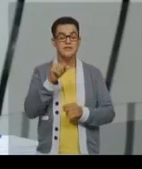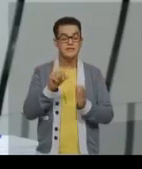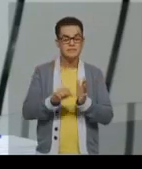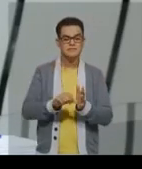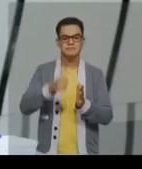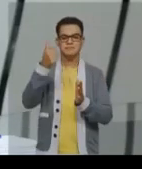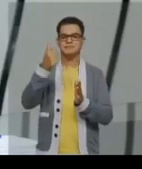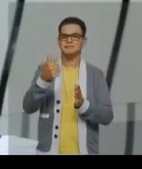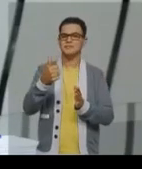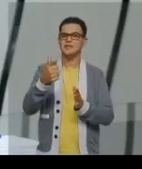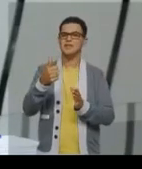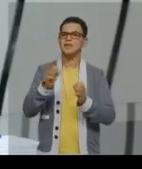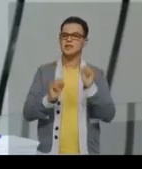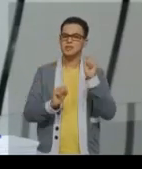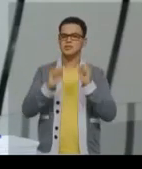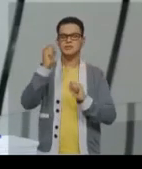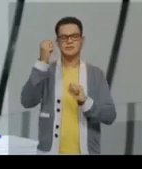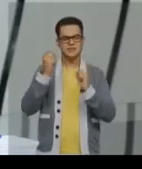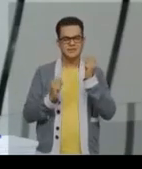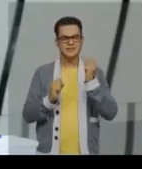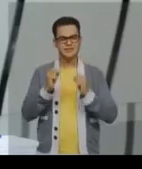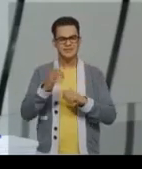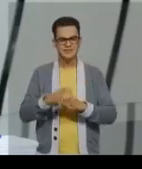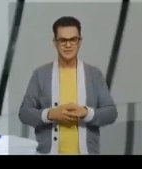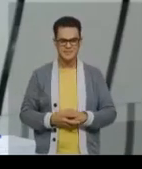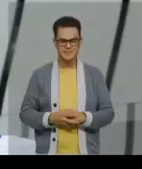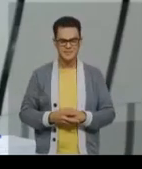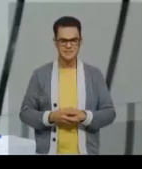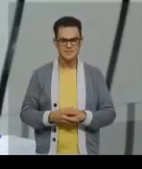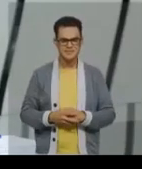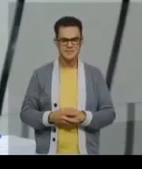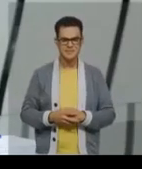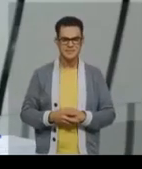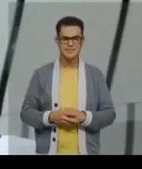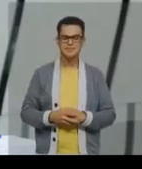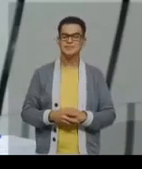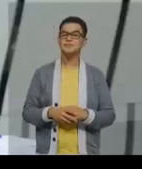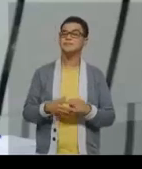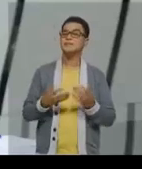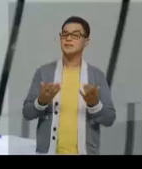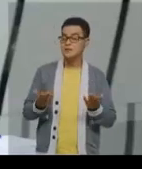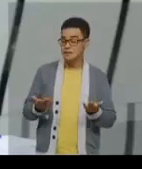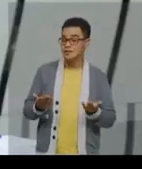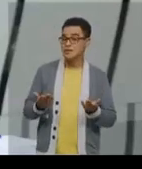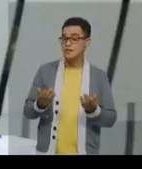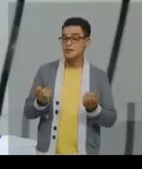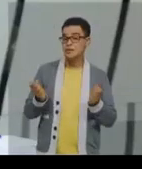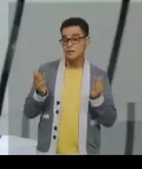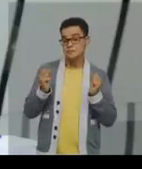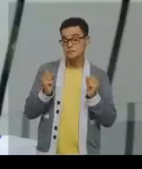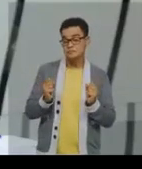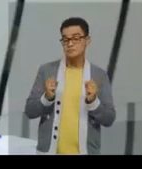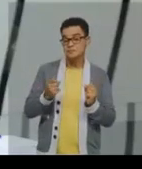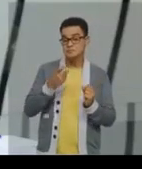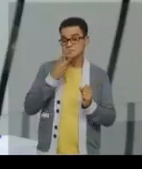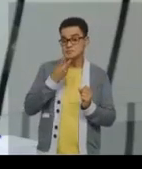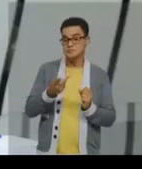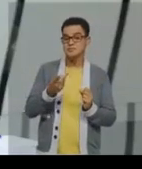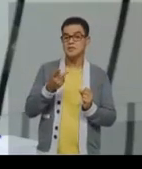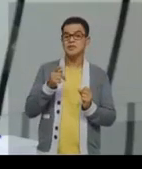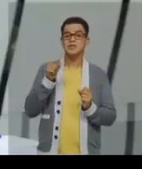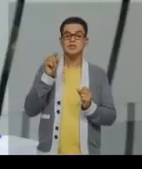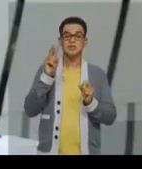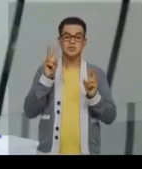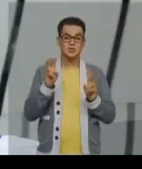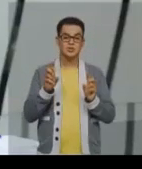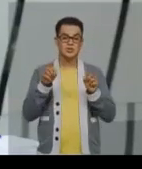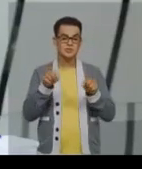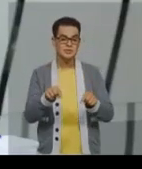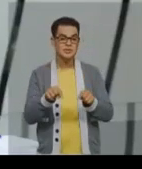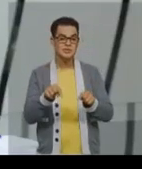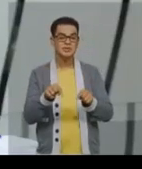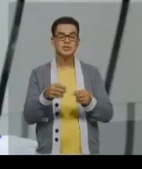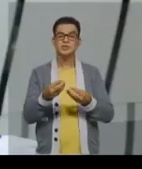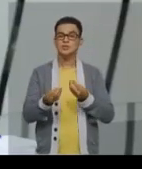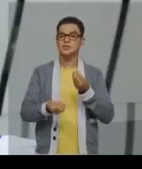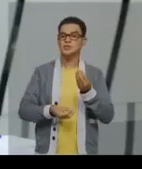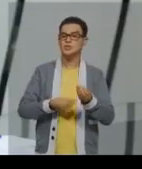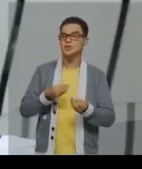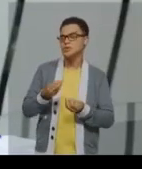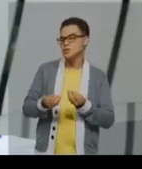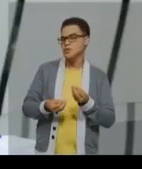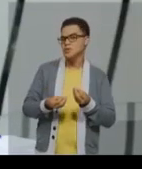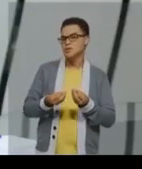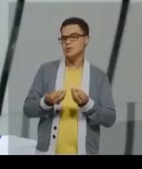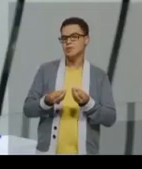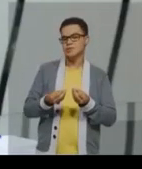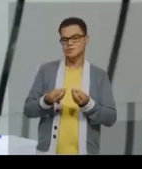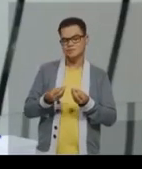industrializar. Então, a gente pode falar um pouco sobre essas situações, como, por exemplo, a existência de matéria-prima,